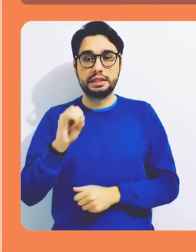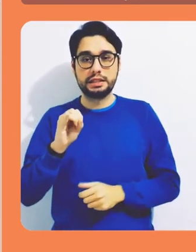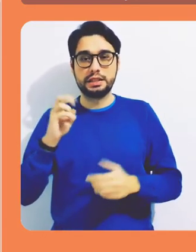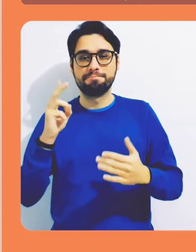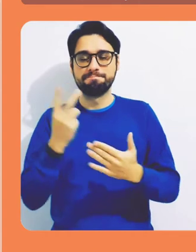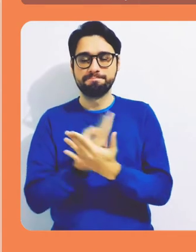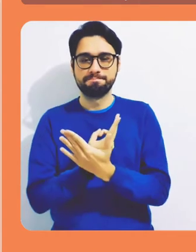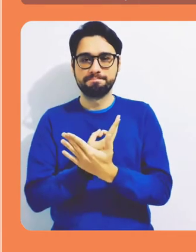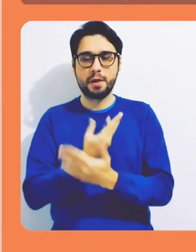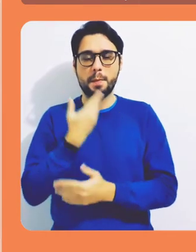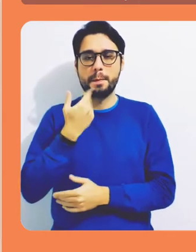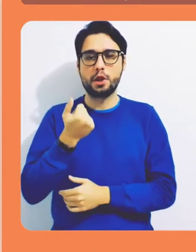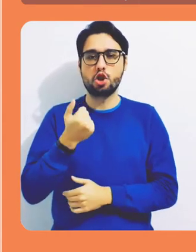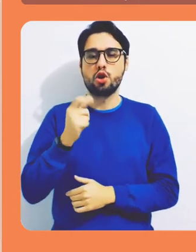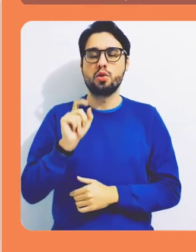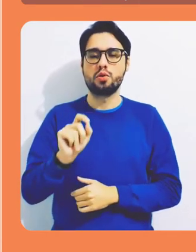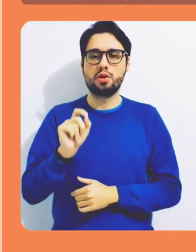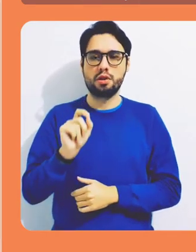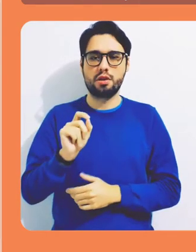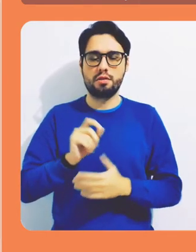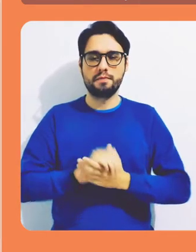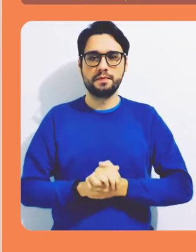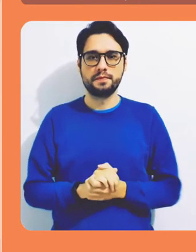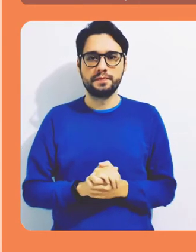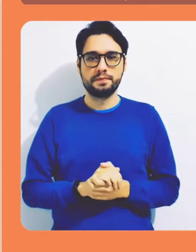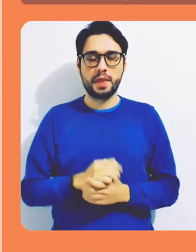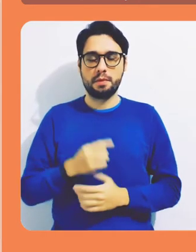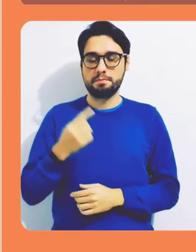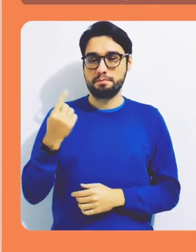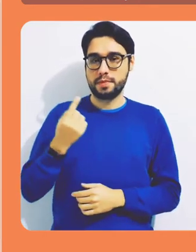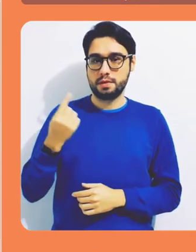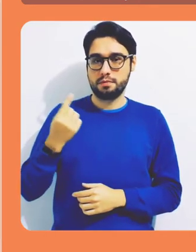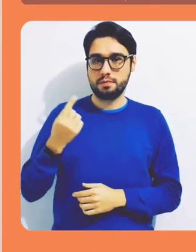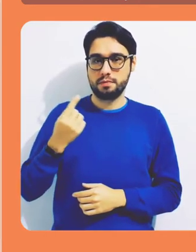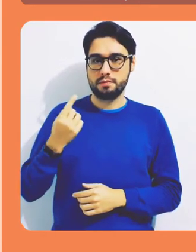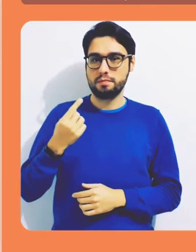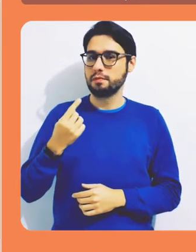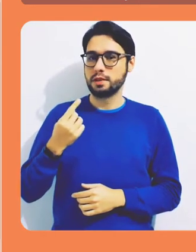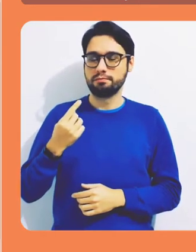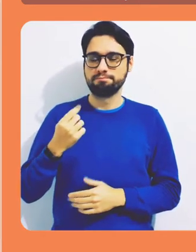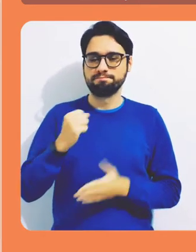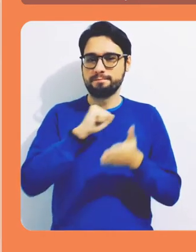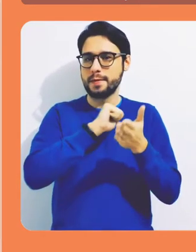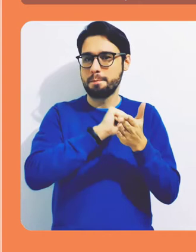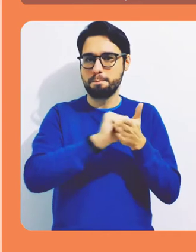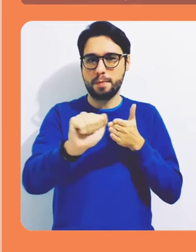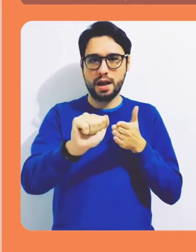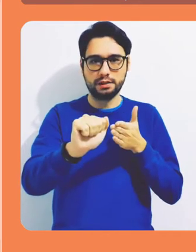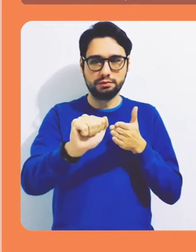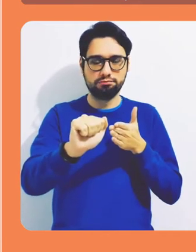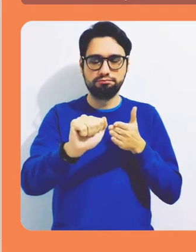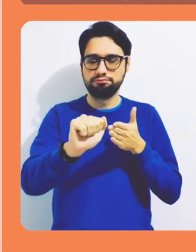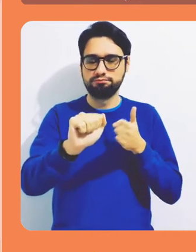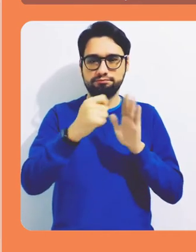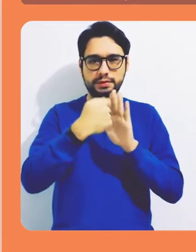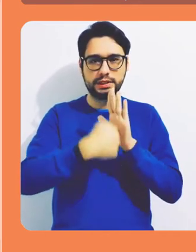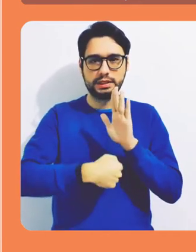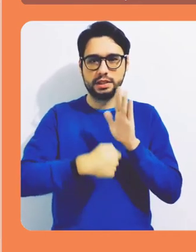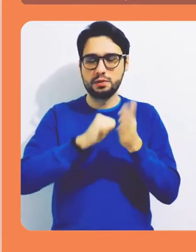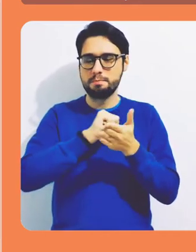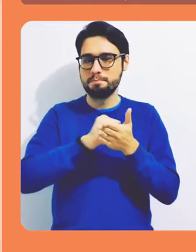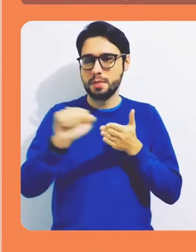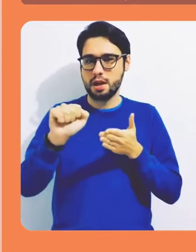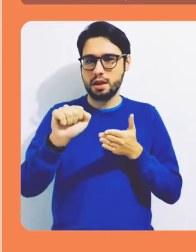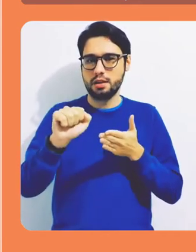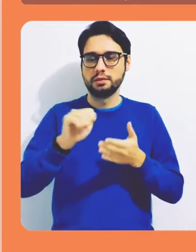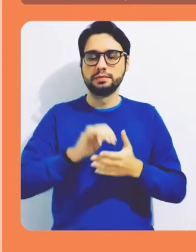que que eu indico para vocês? Se isso acontecer, a melhor coisa você fazer é, primeiro, apagar